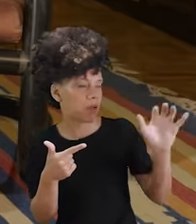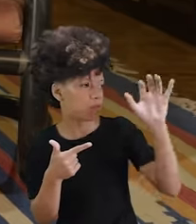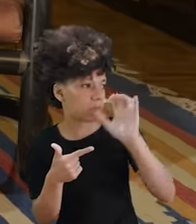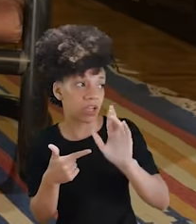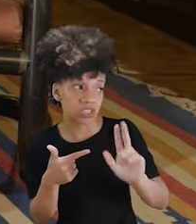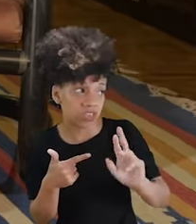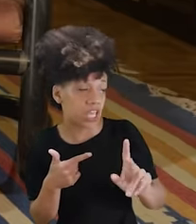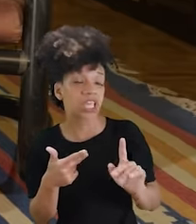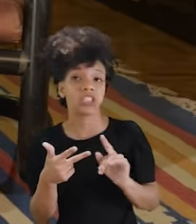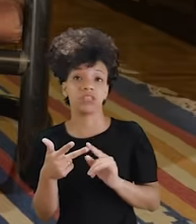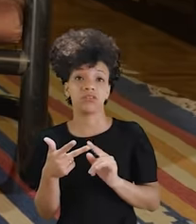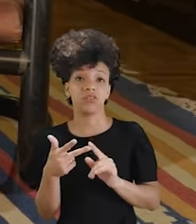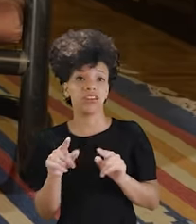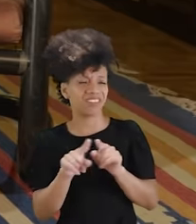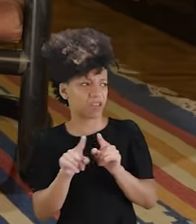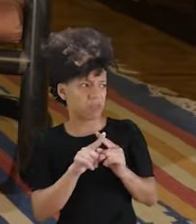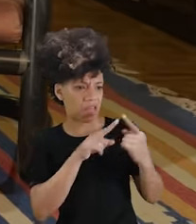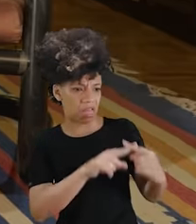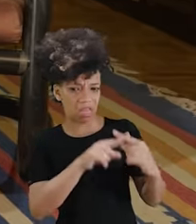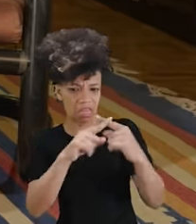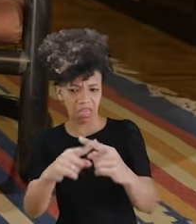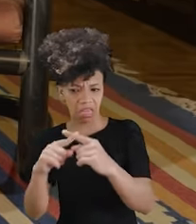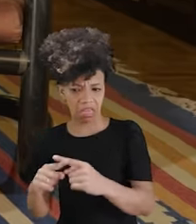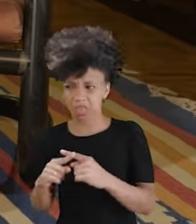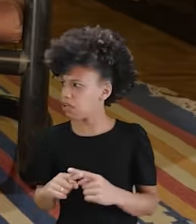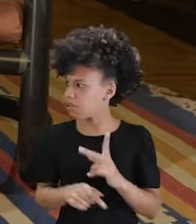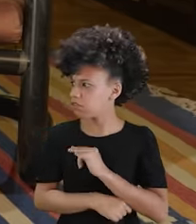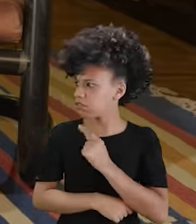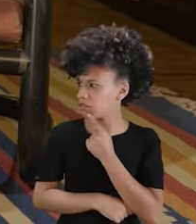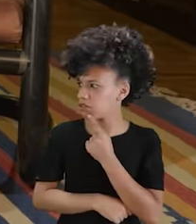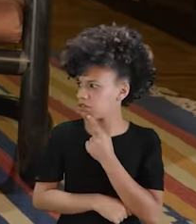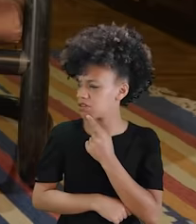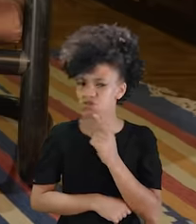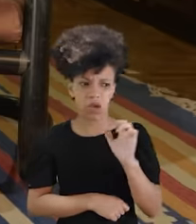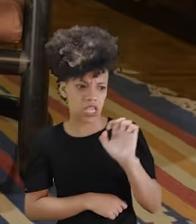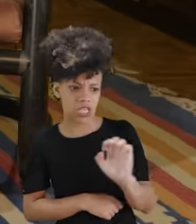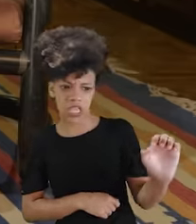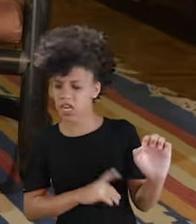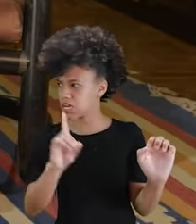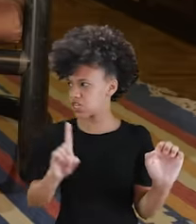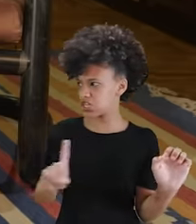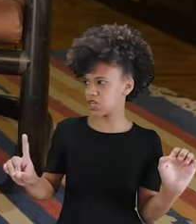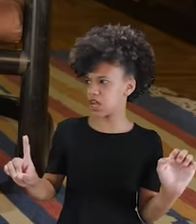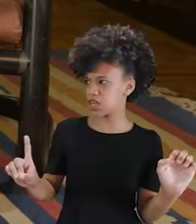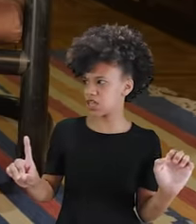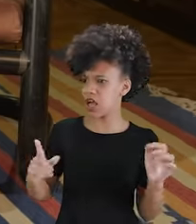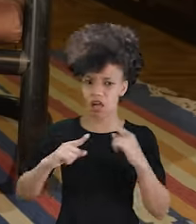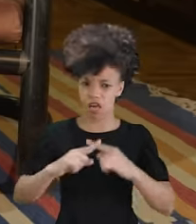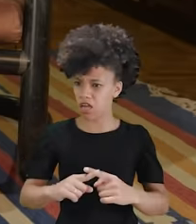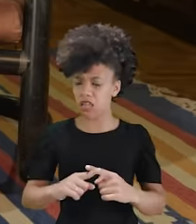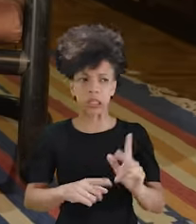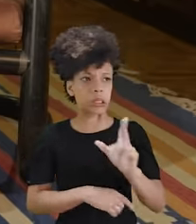região são diferentes e eles têm umas rixas entre beleza é esquerda e direita é